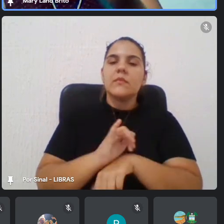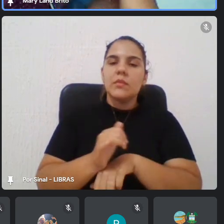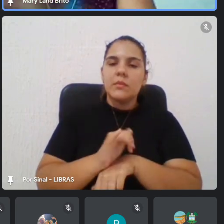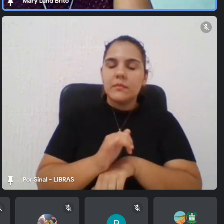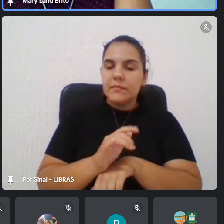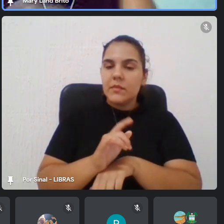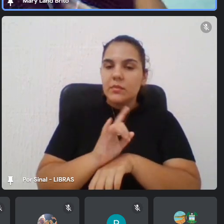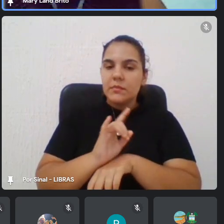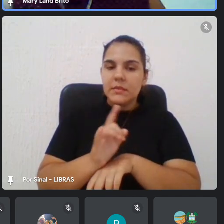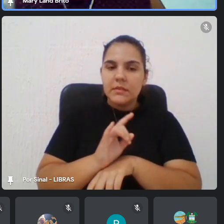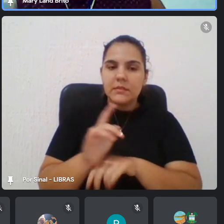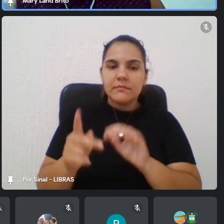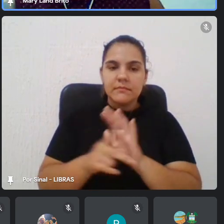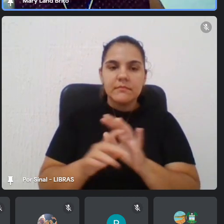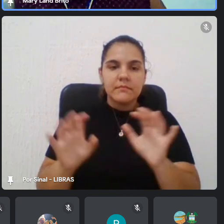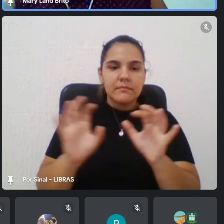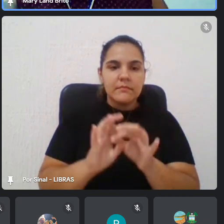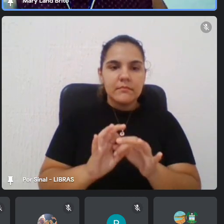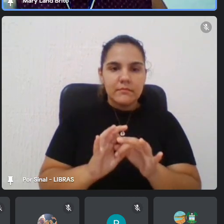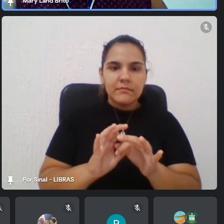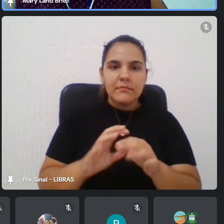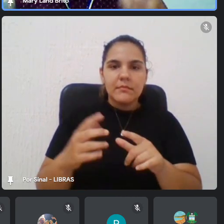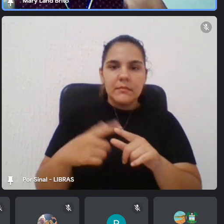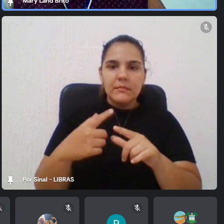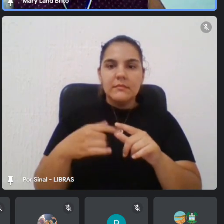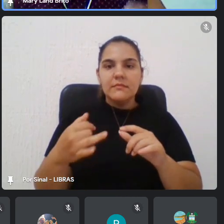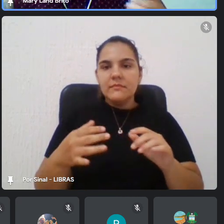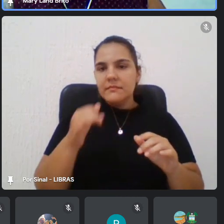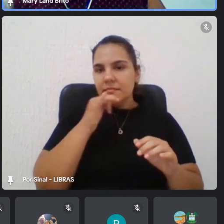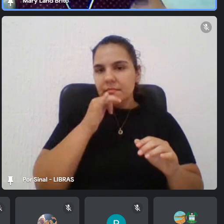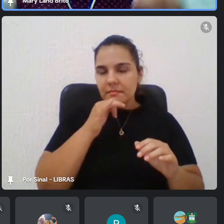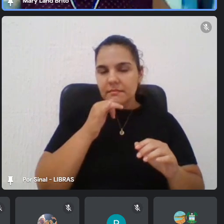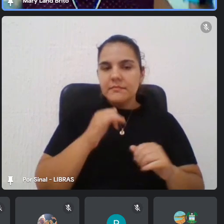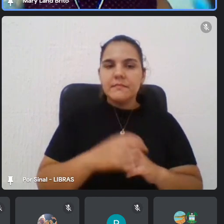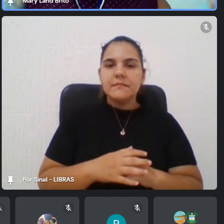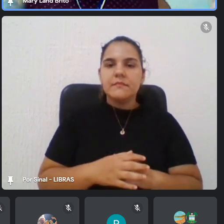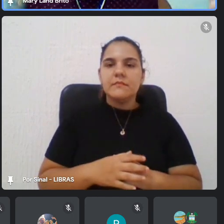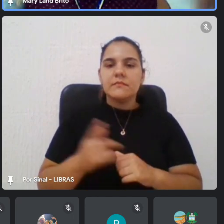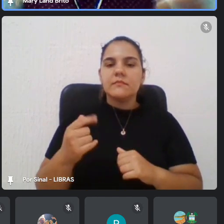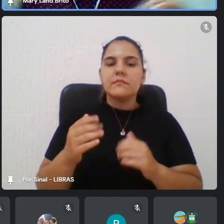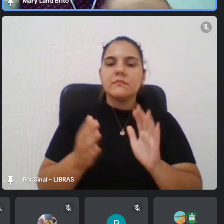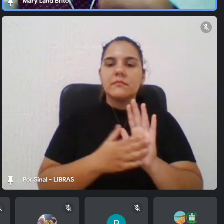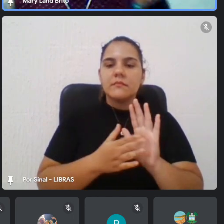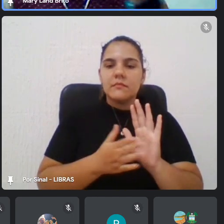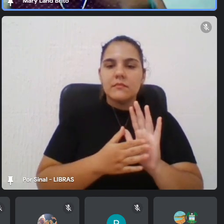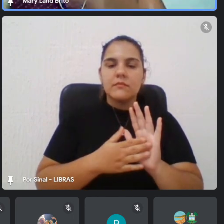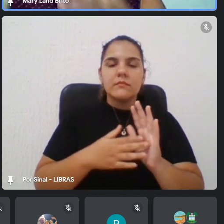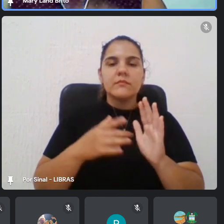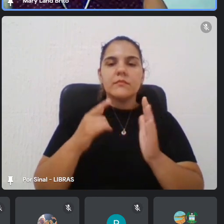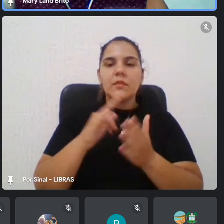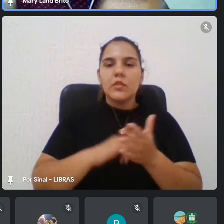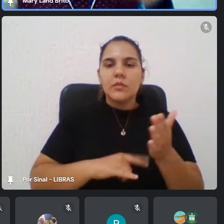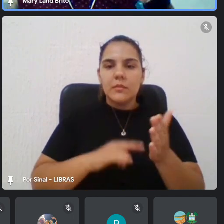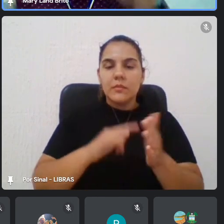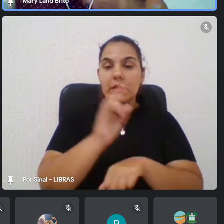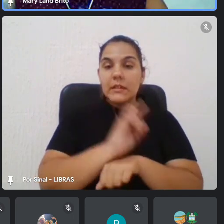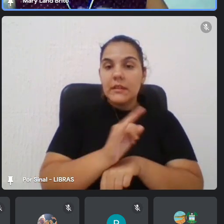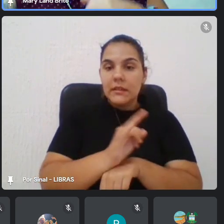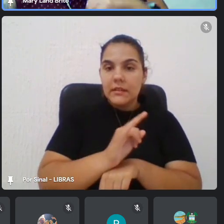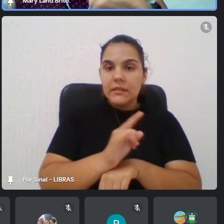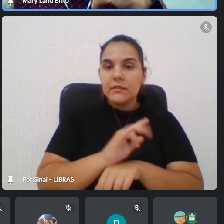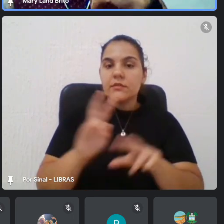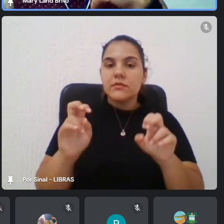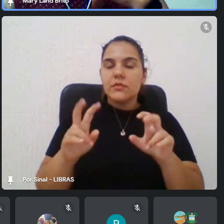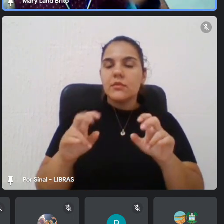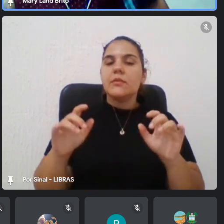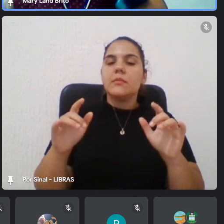lá, teu documentário não acontece, você tem que propor, por exemplo, um documentário sobre o tema, utilizando as plantas,